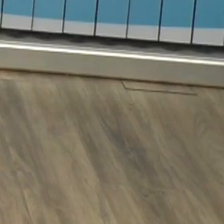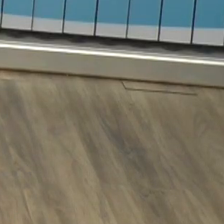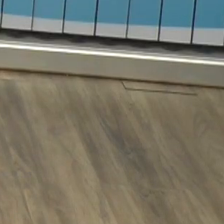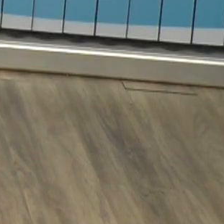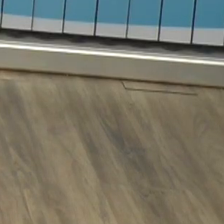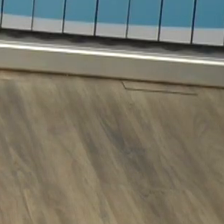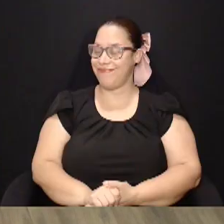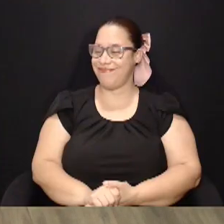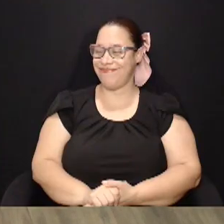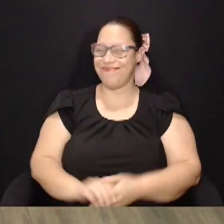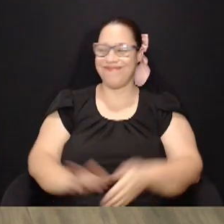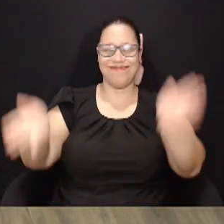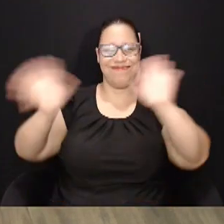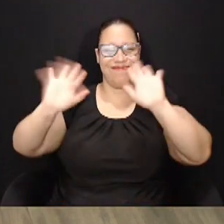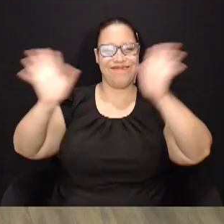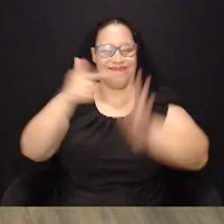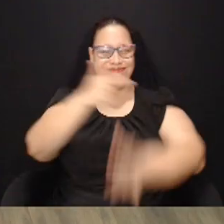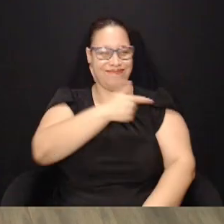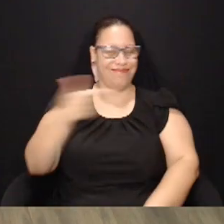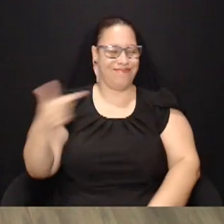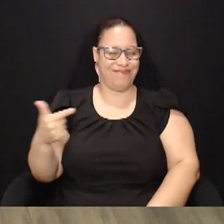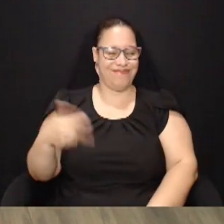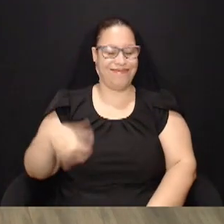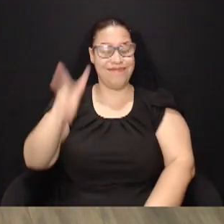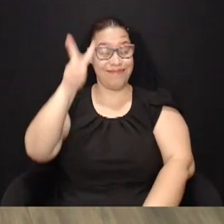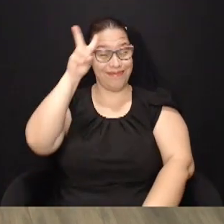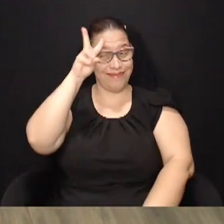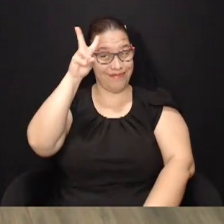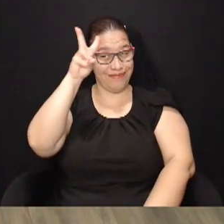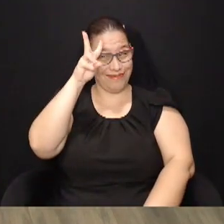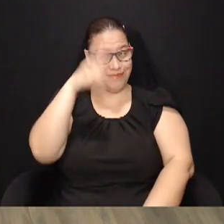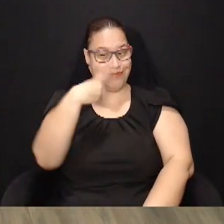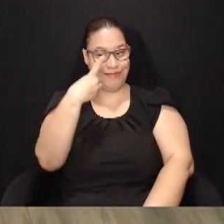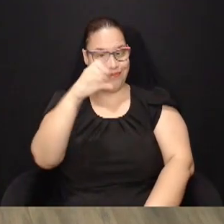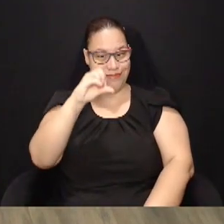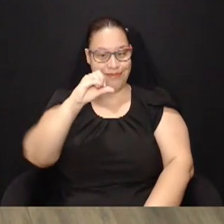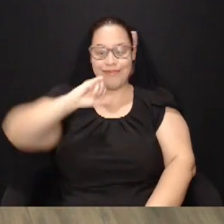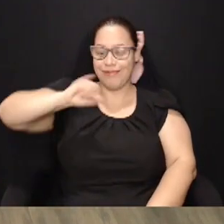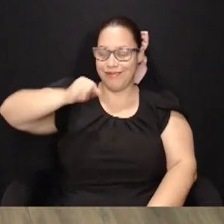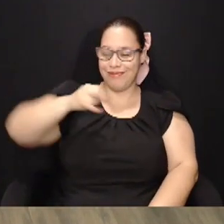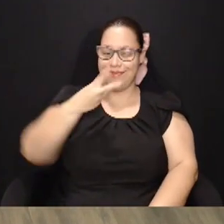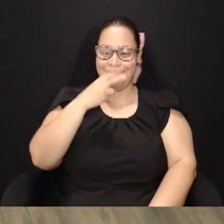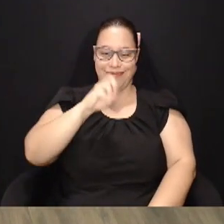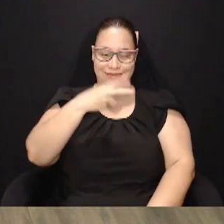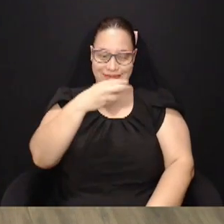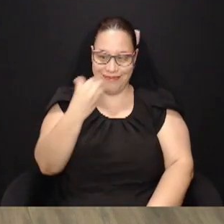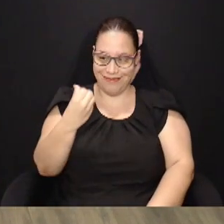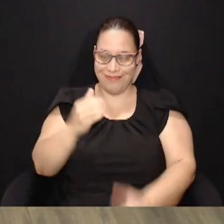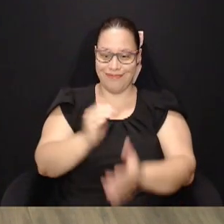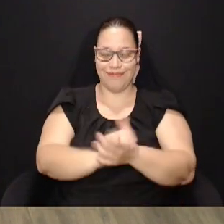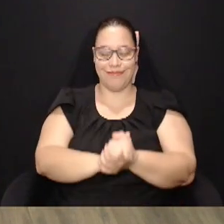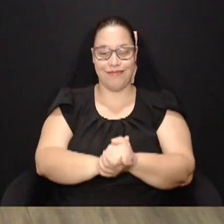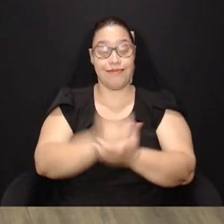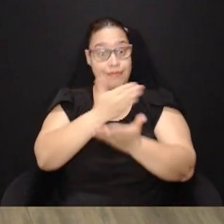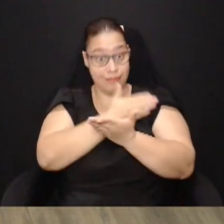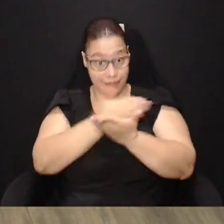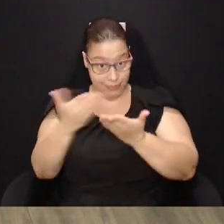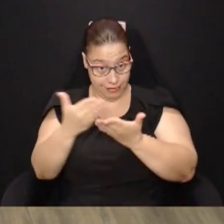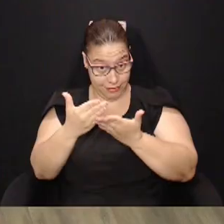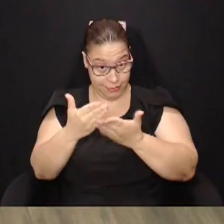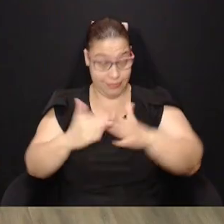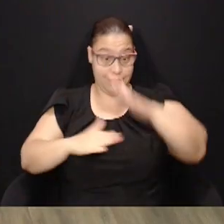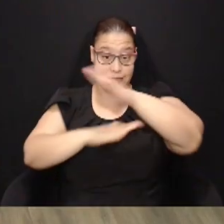Olá, semana começando, segunda-feira, 19 de janeiro de 2026. Inicia agora o Câmara